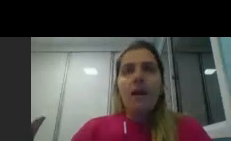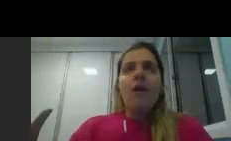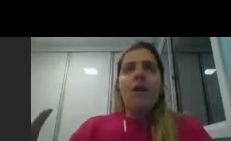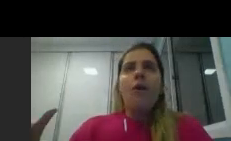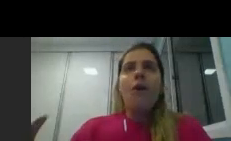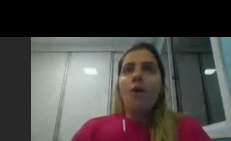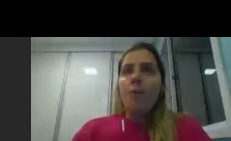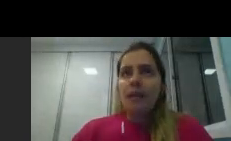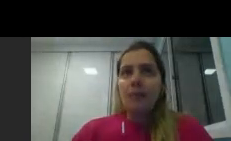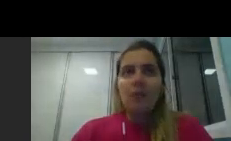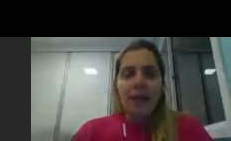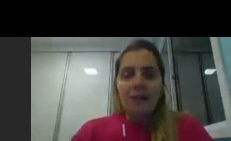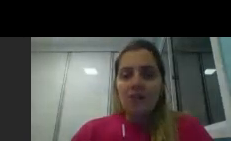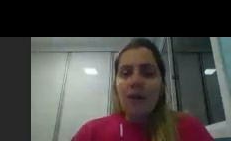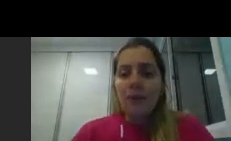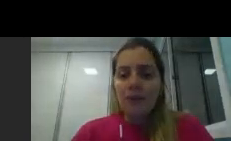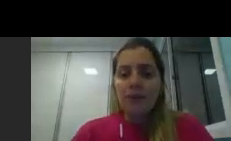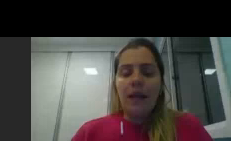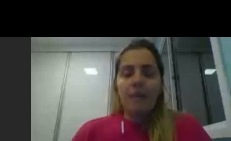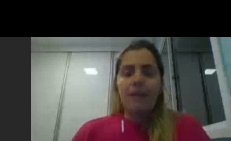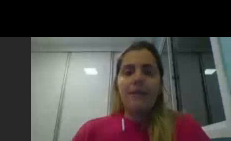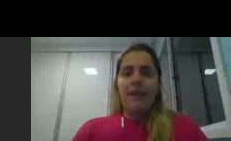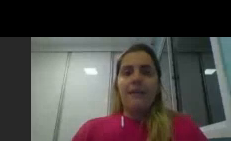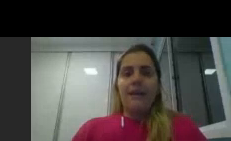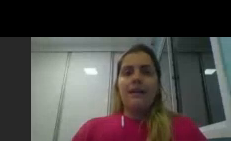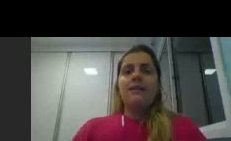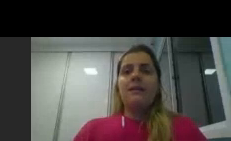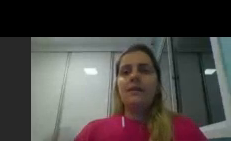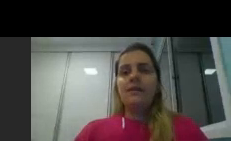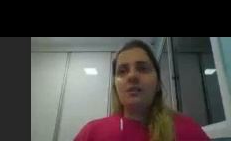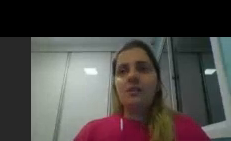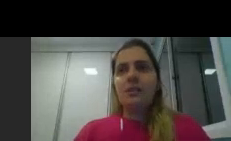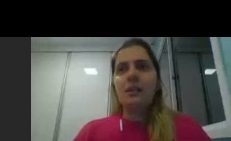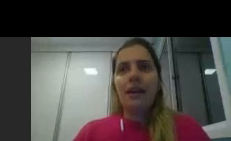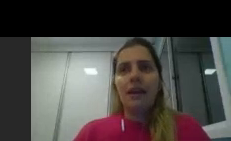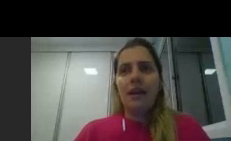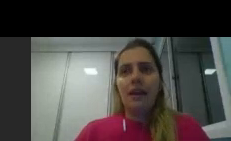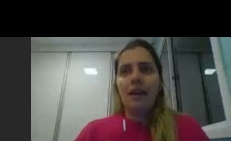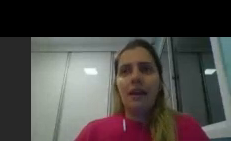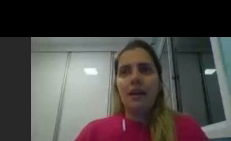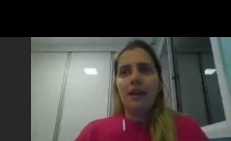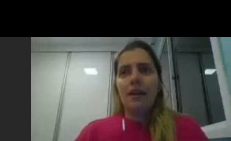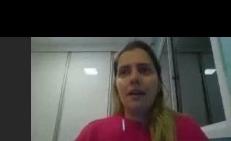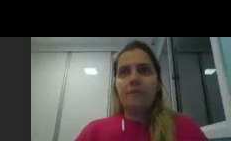tá? Ou, por exemplo, no caso de um aborto que a mãe tenha, né? Antes